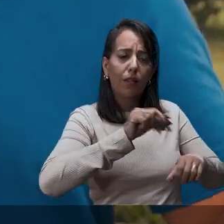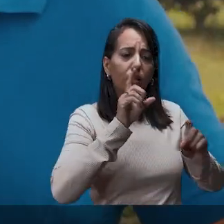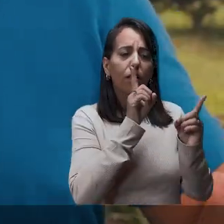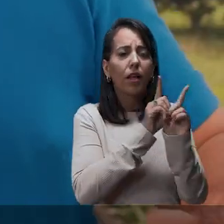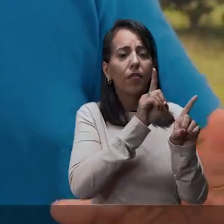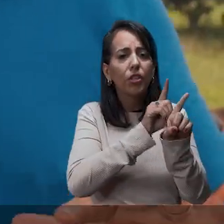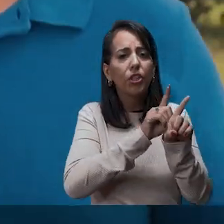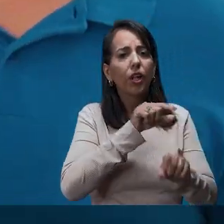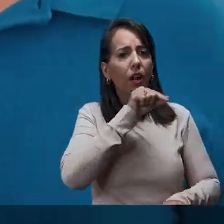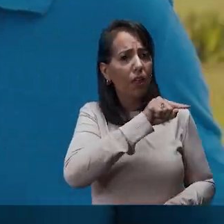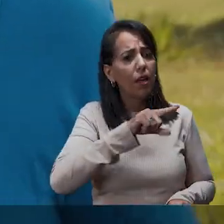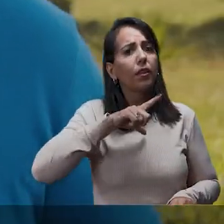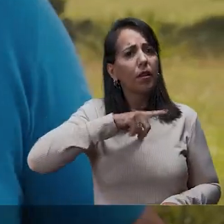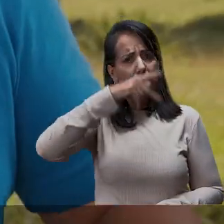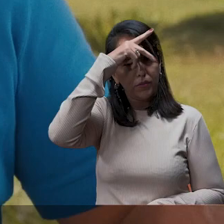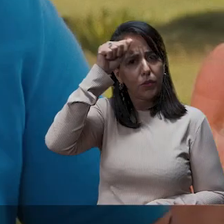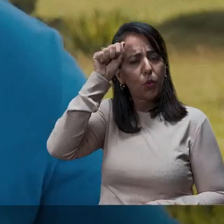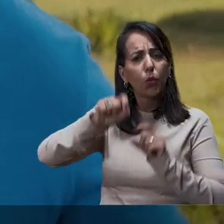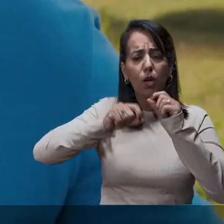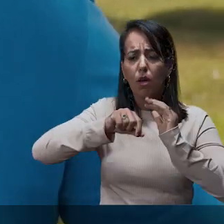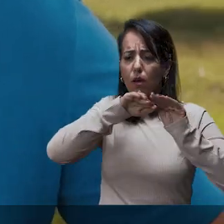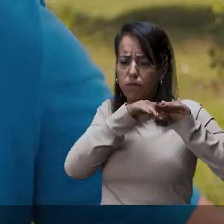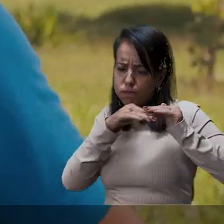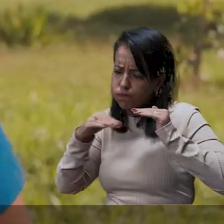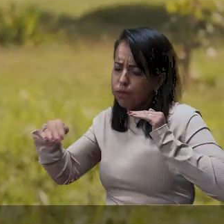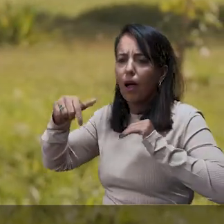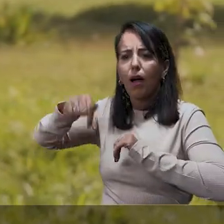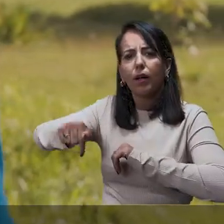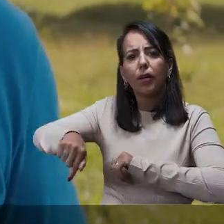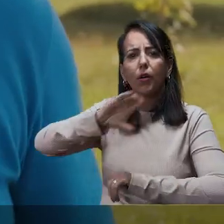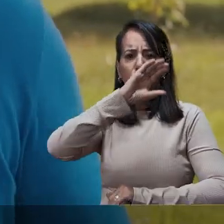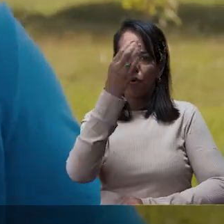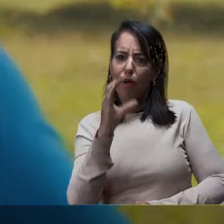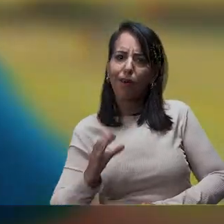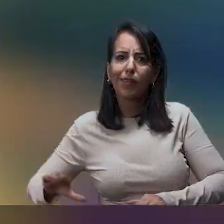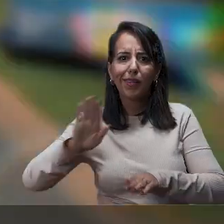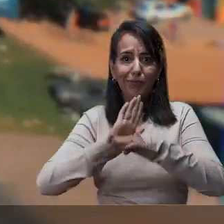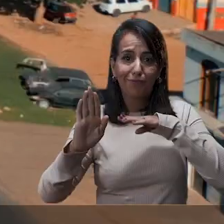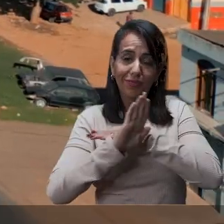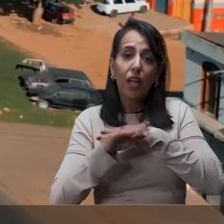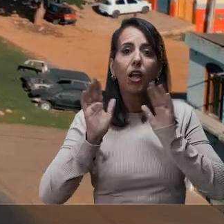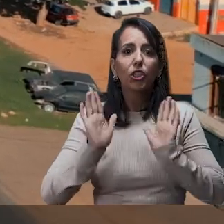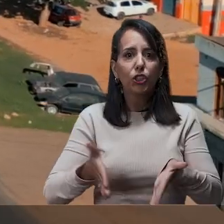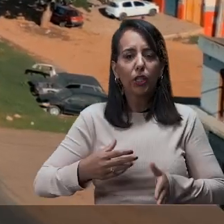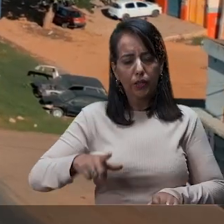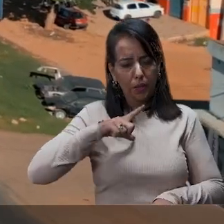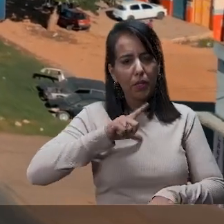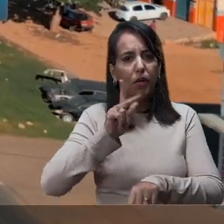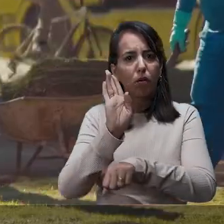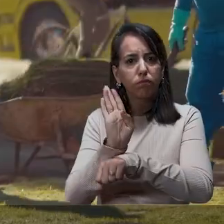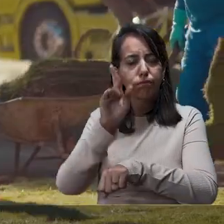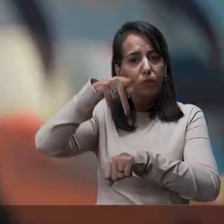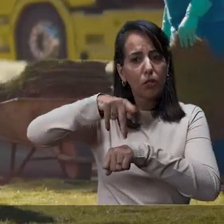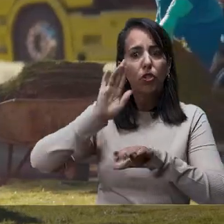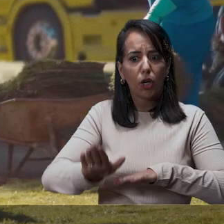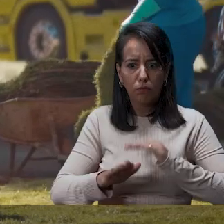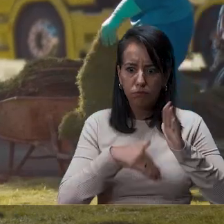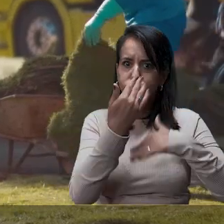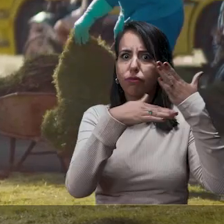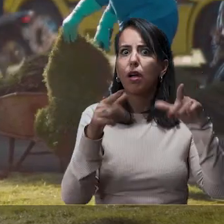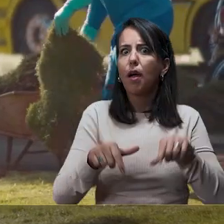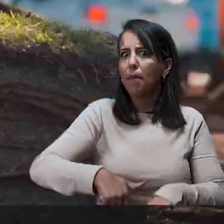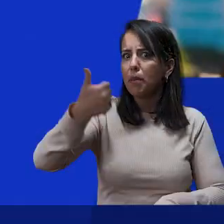Avenida Jorge Teixeira, a Prefeitura de Conquista está realizando o recapeamento na Avenida Brasil, no bairro Candeias. As obras na Avenida Brumado também